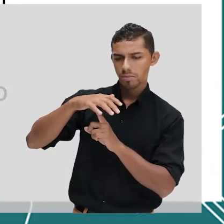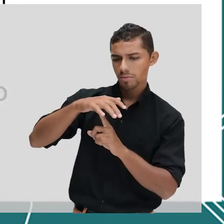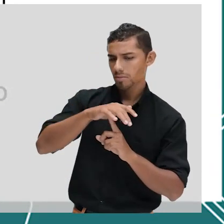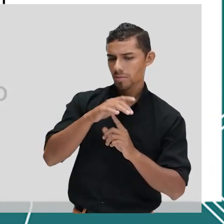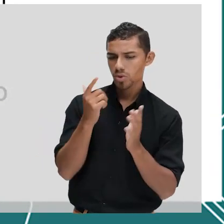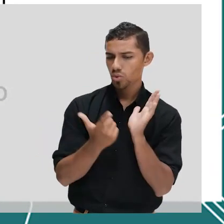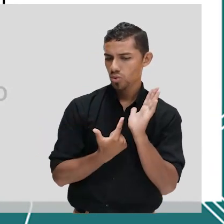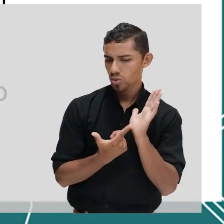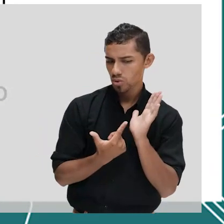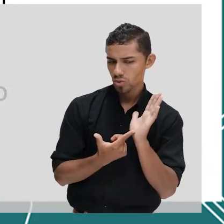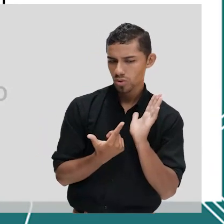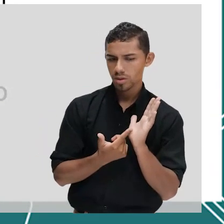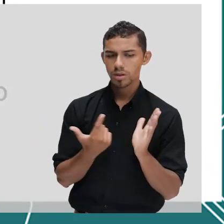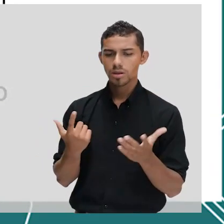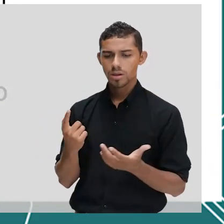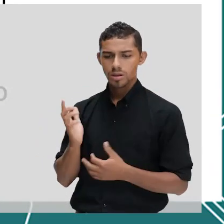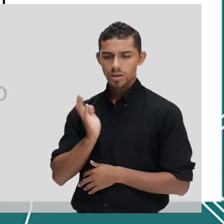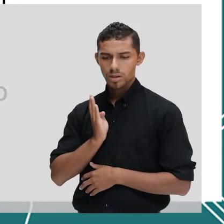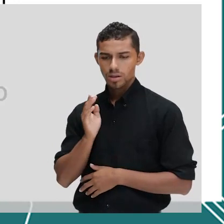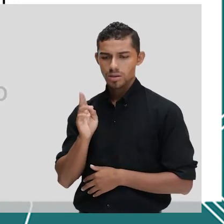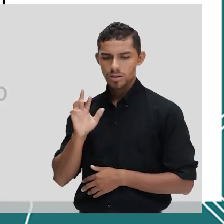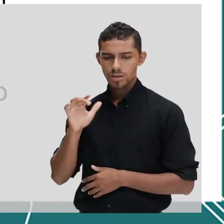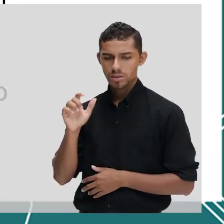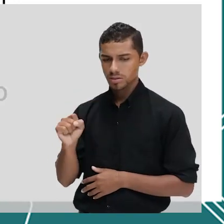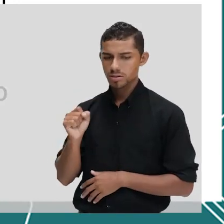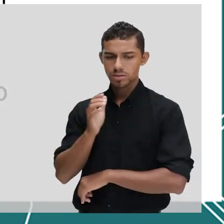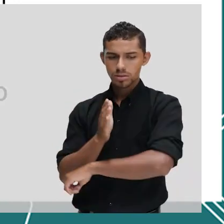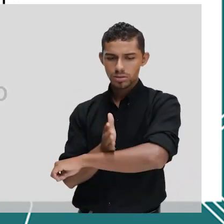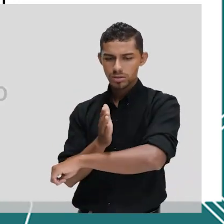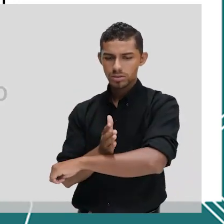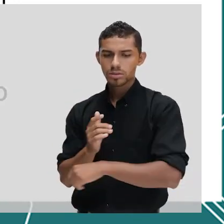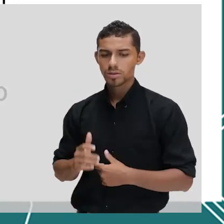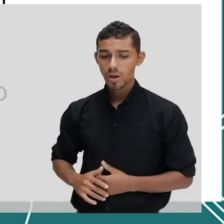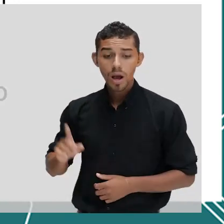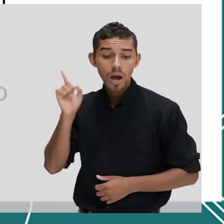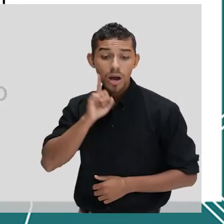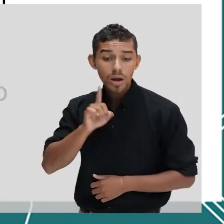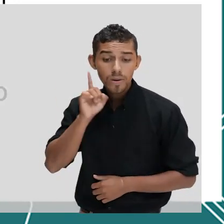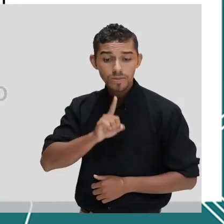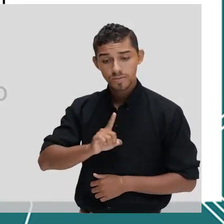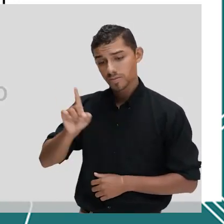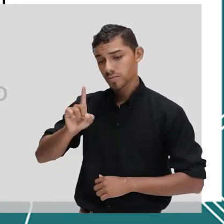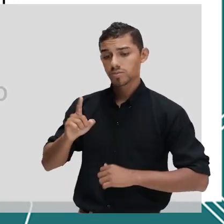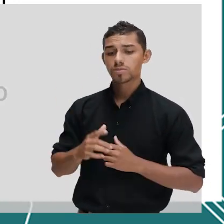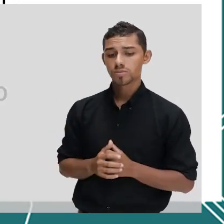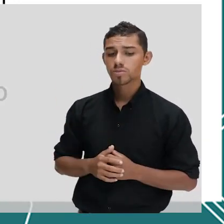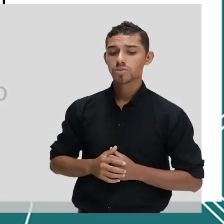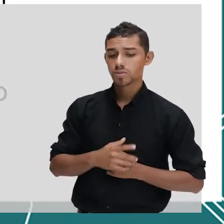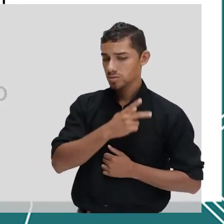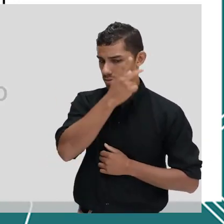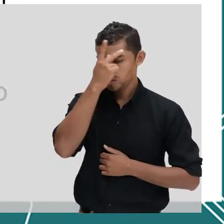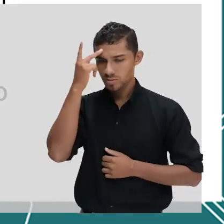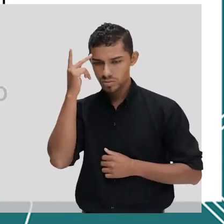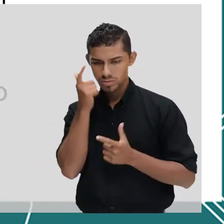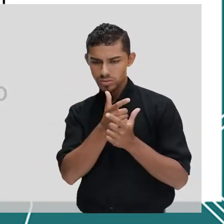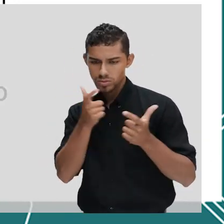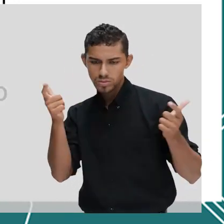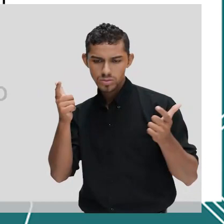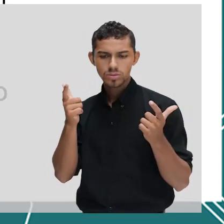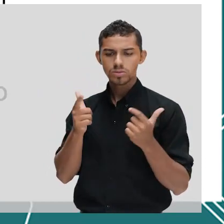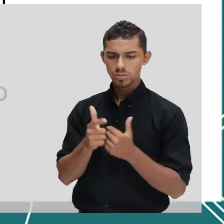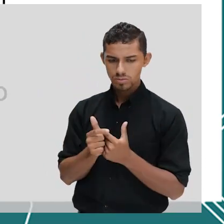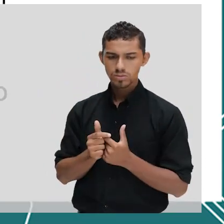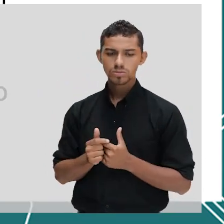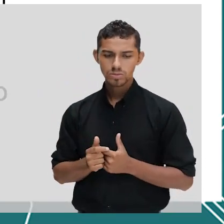na Idade Média. Nos Estados Unidos, o teatro boneco chegou nas mãos dos colonizadores e das grandes descobertas.